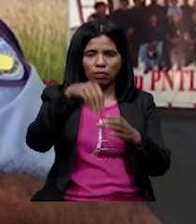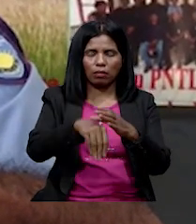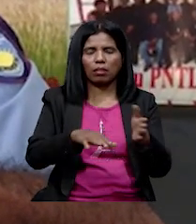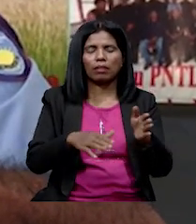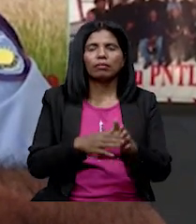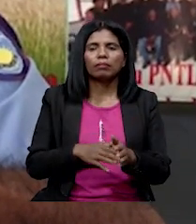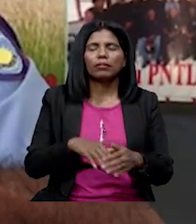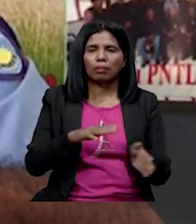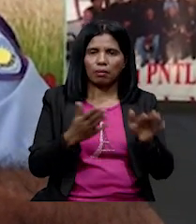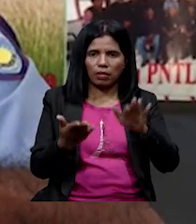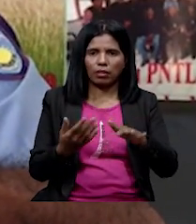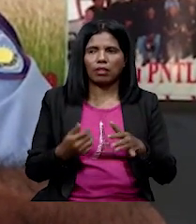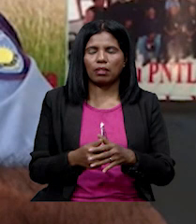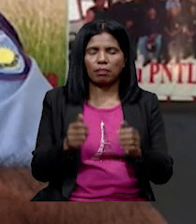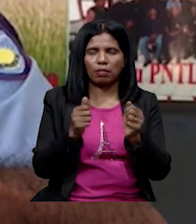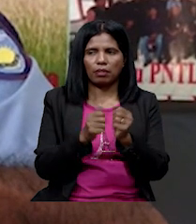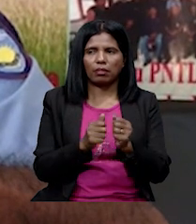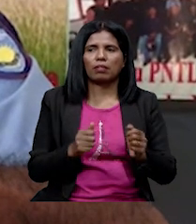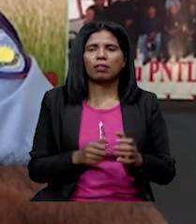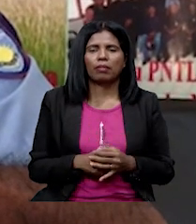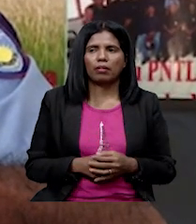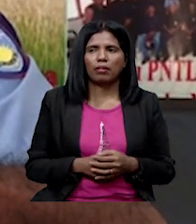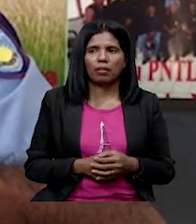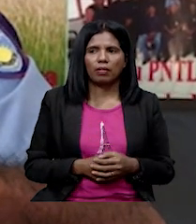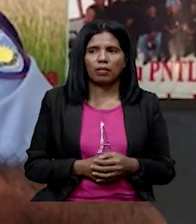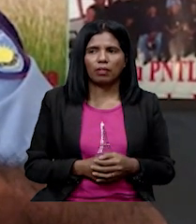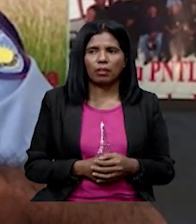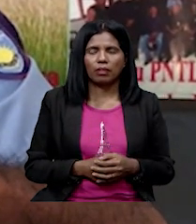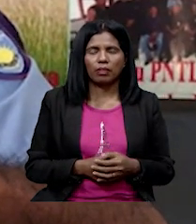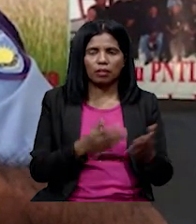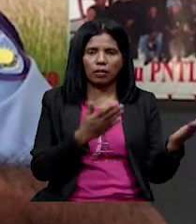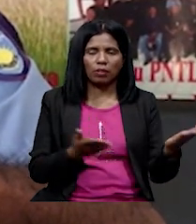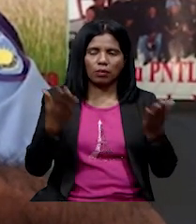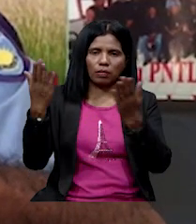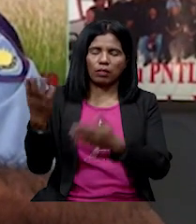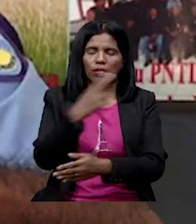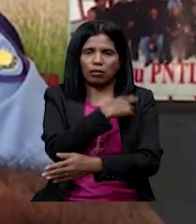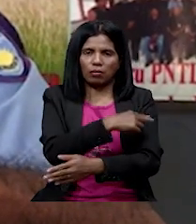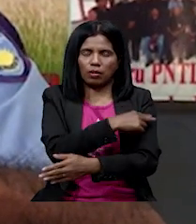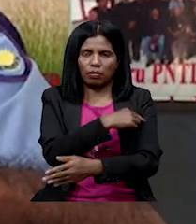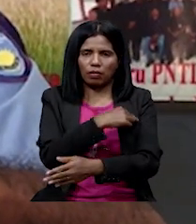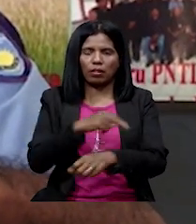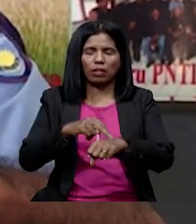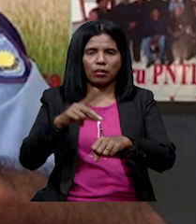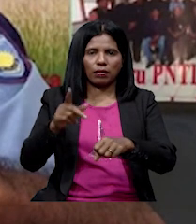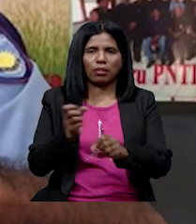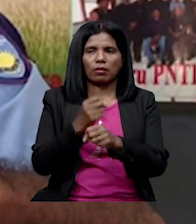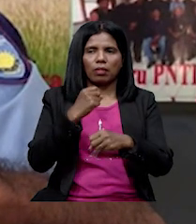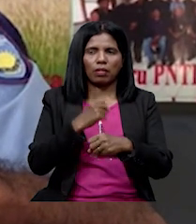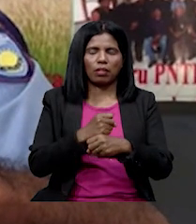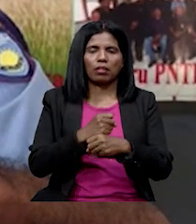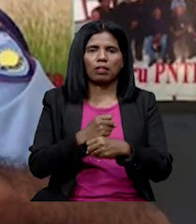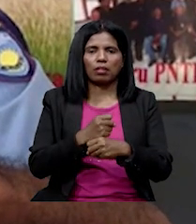forensic nacional em dia, Sira evacua para o Hospital Nacional para o Rihalo